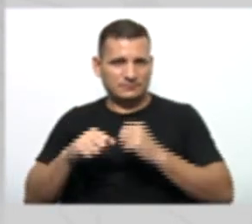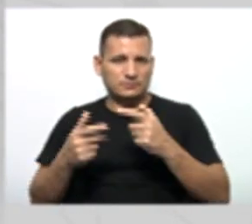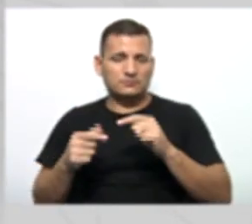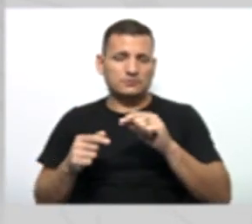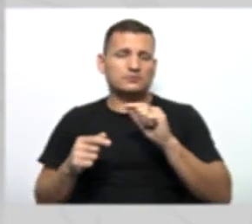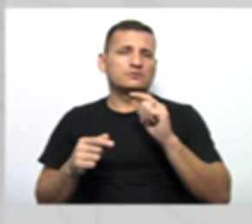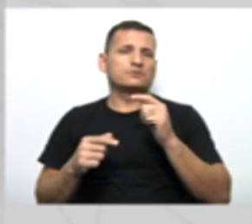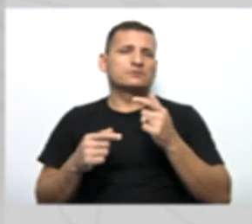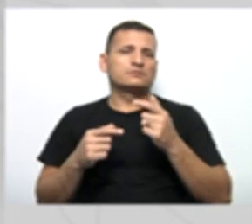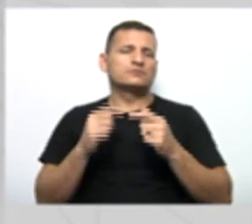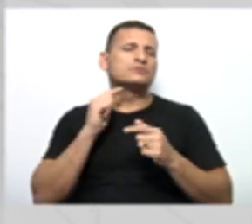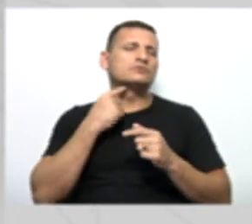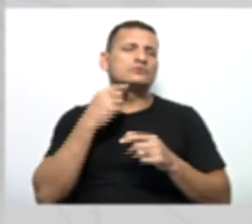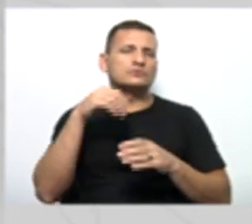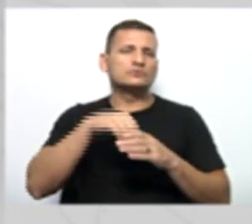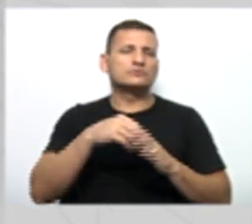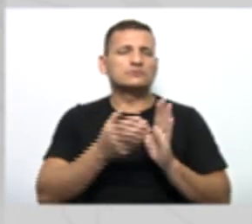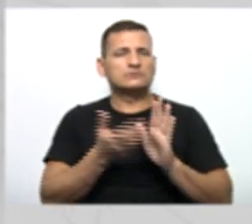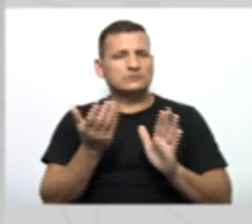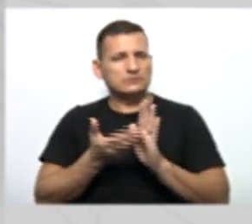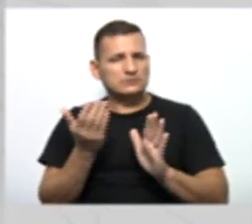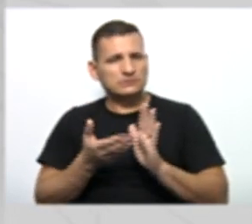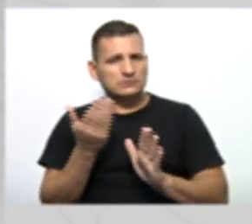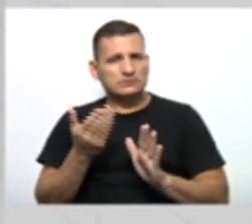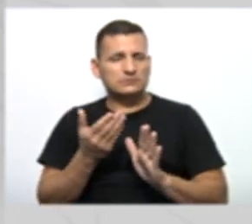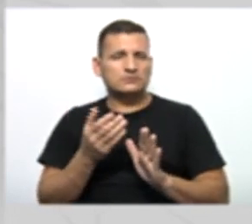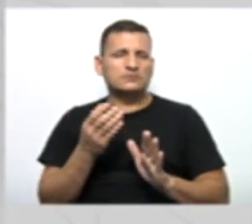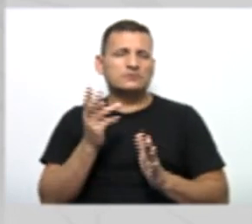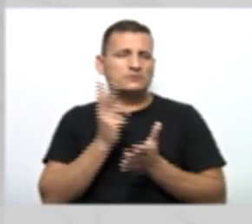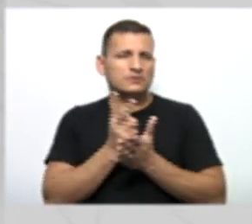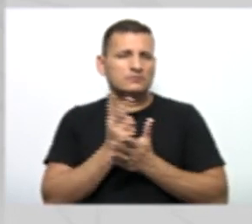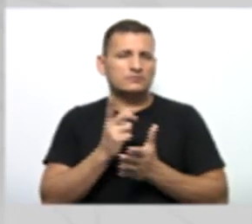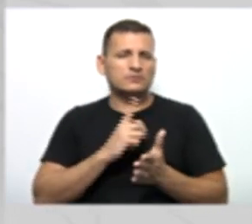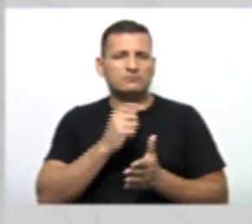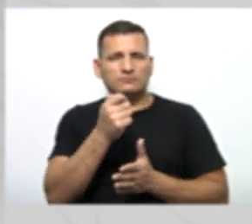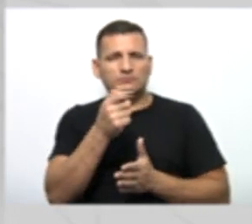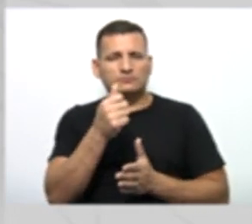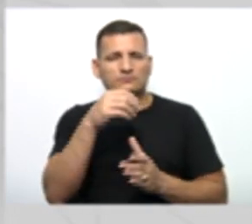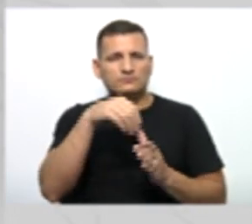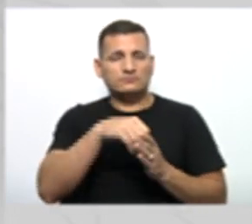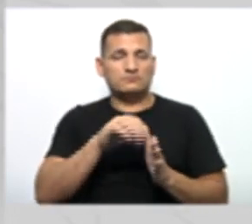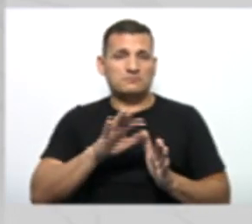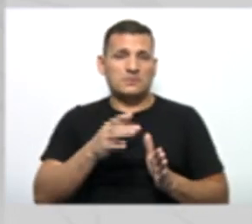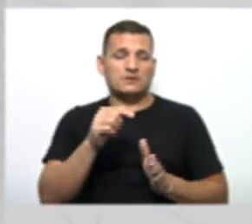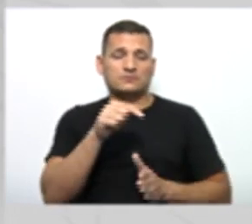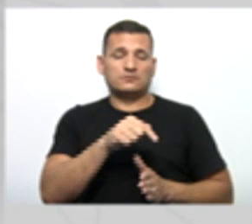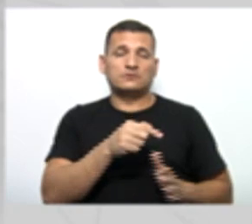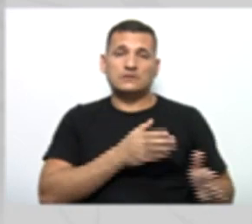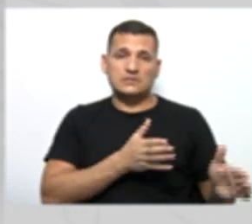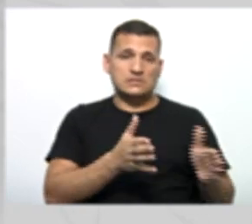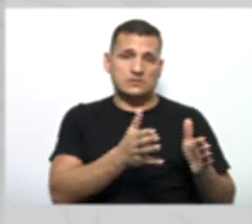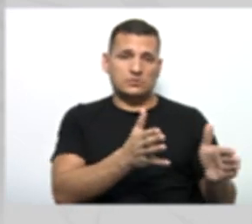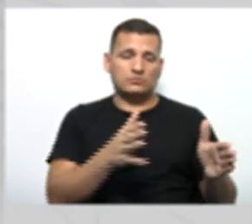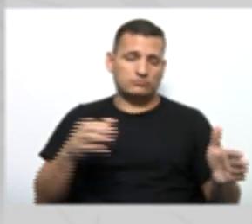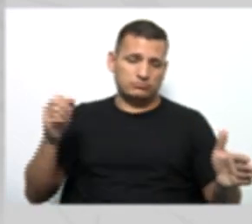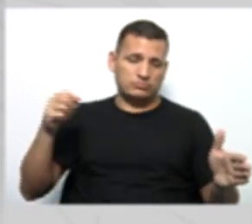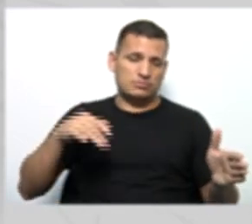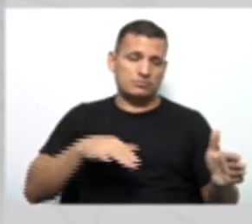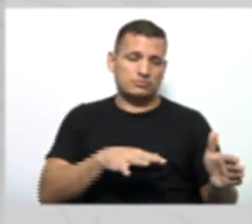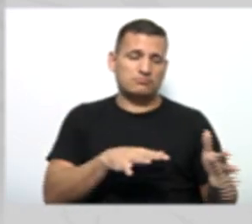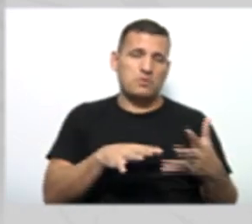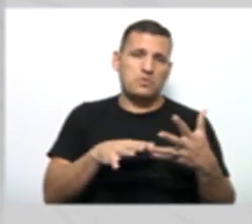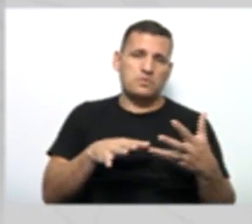resíduos e sempre vai ficar algum resíduo. Mas é uma quantidade em que aquele rio poderia absorver esses